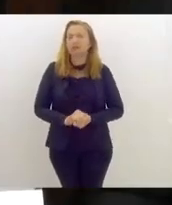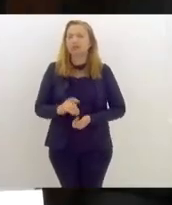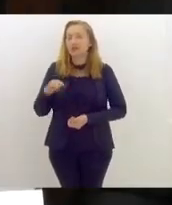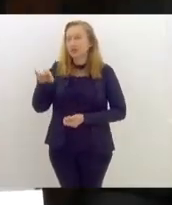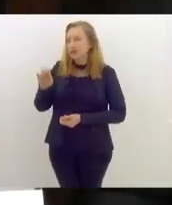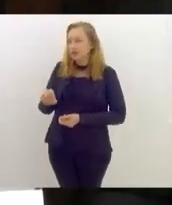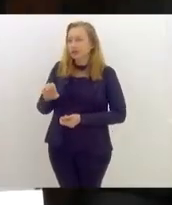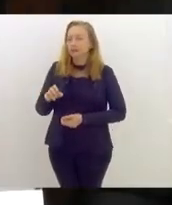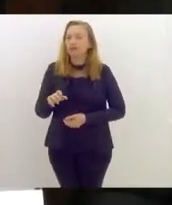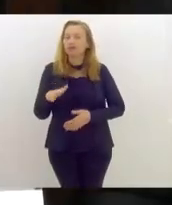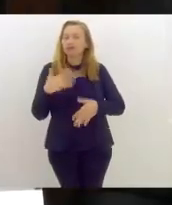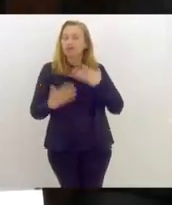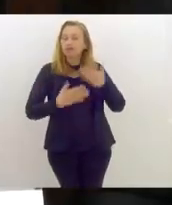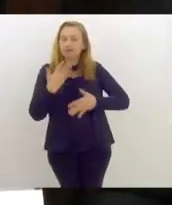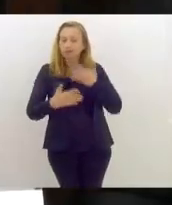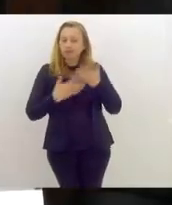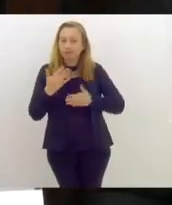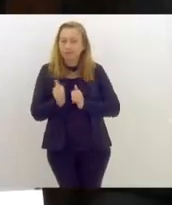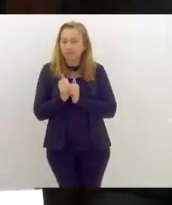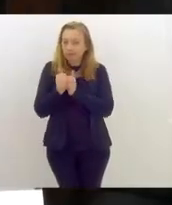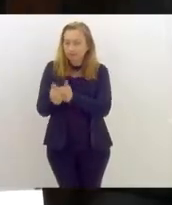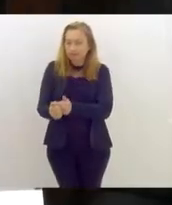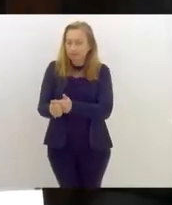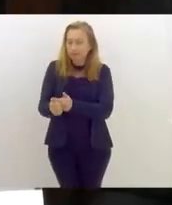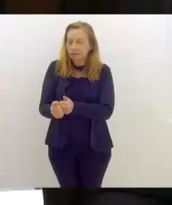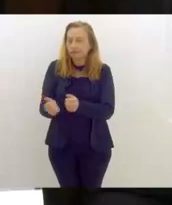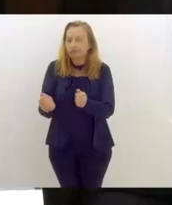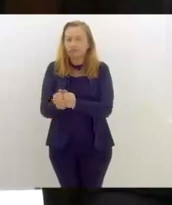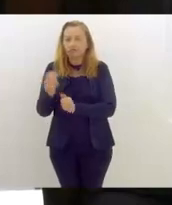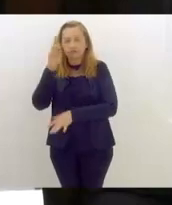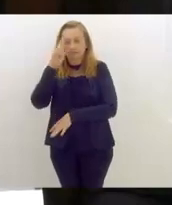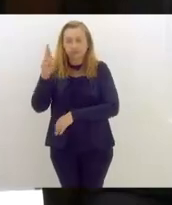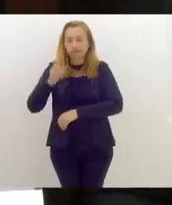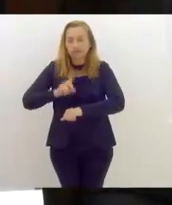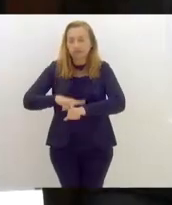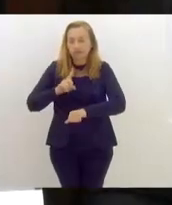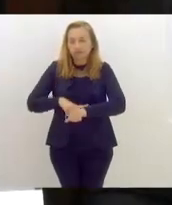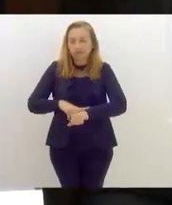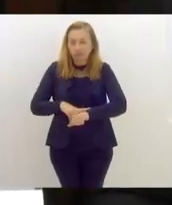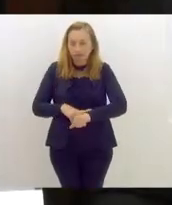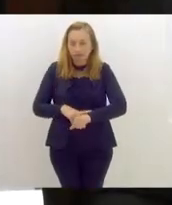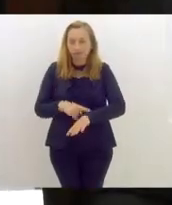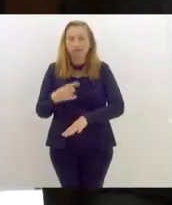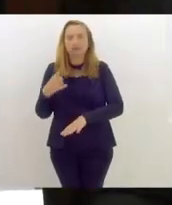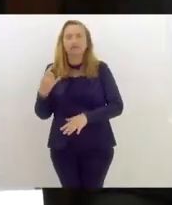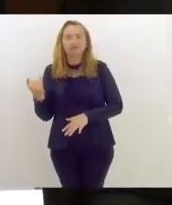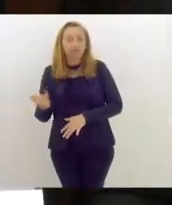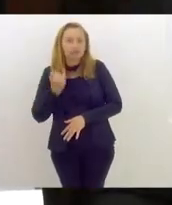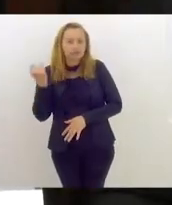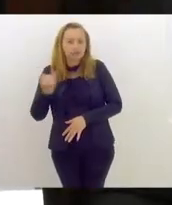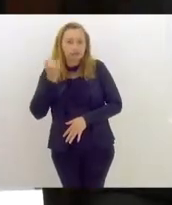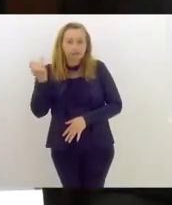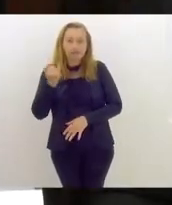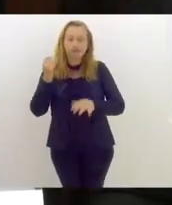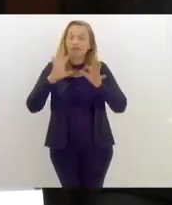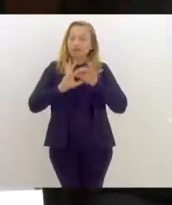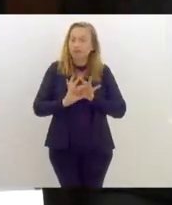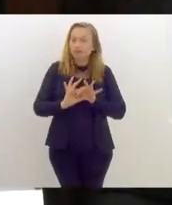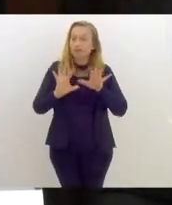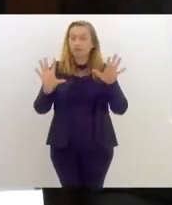Cruz que dizer que foi uma alegria caminhada ao seu lado nesse momento tão recente tão importante em que a